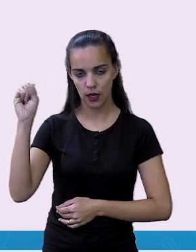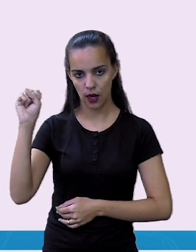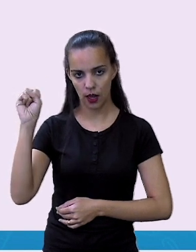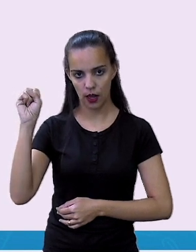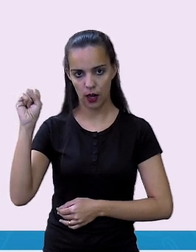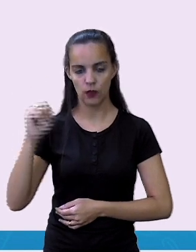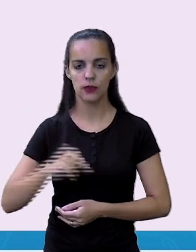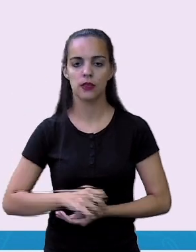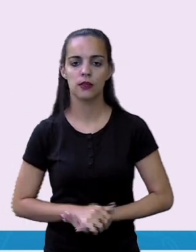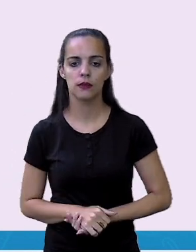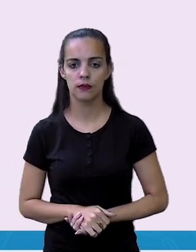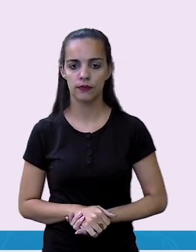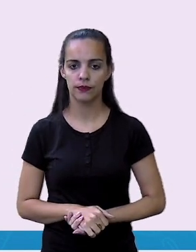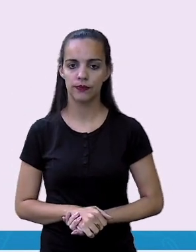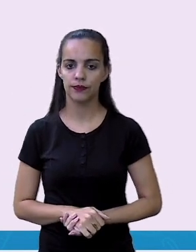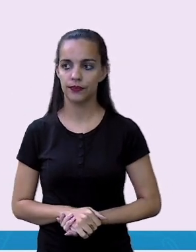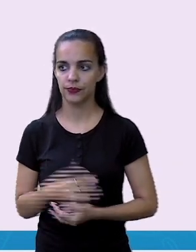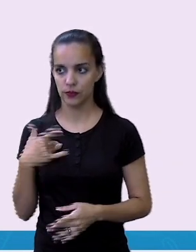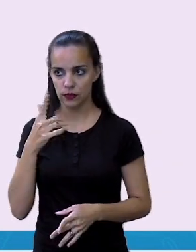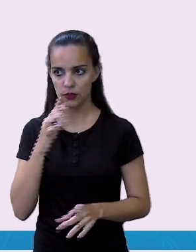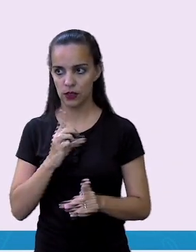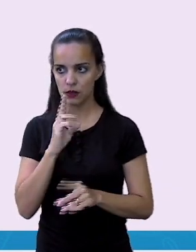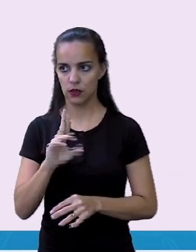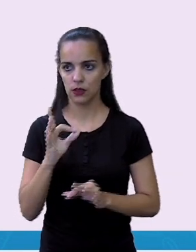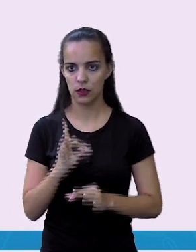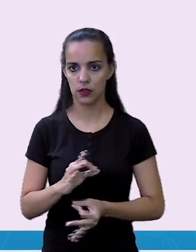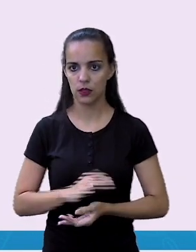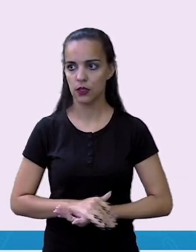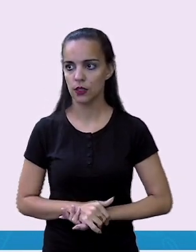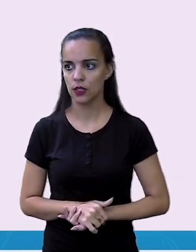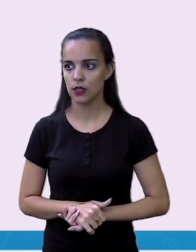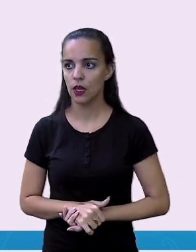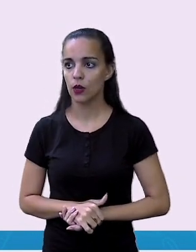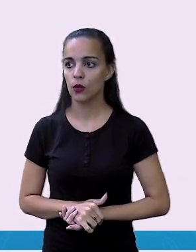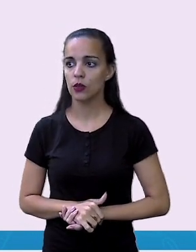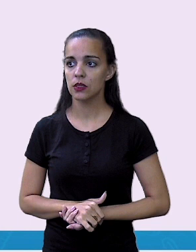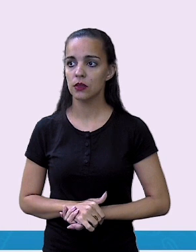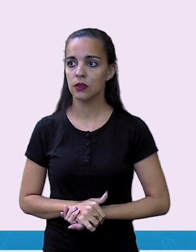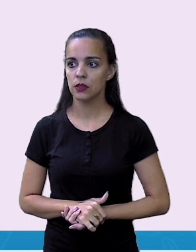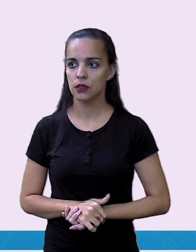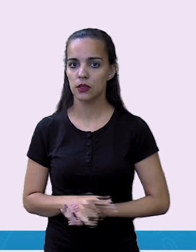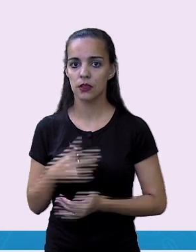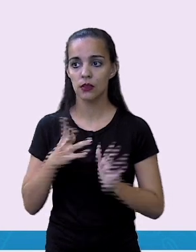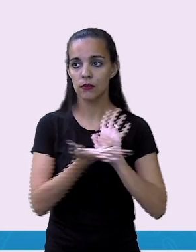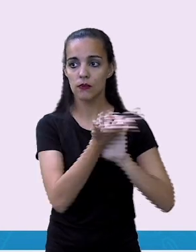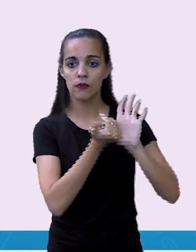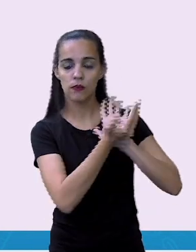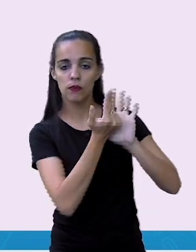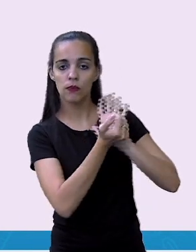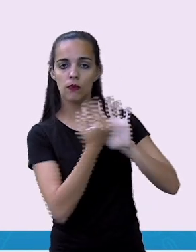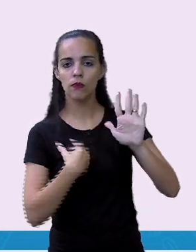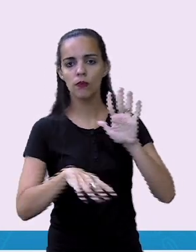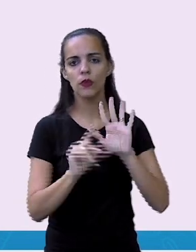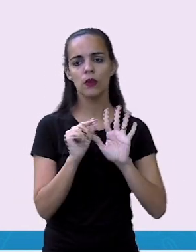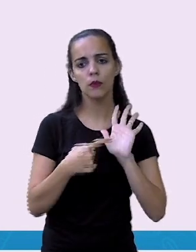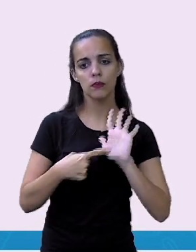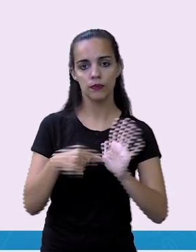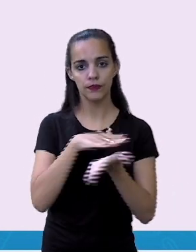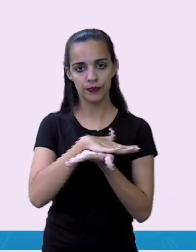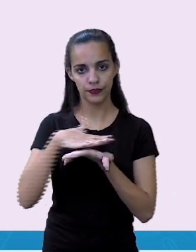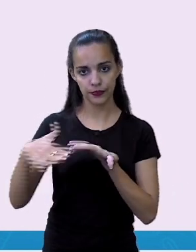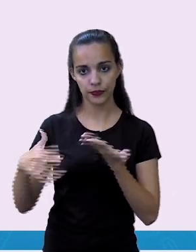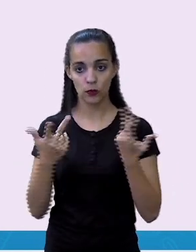116 graus, certo? Agora, nós vamos ver figuras semelhantes,